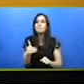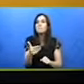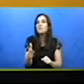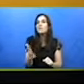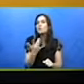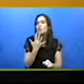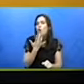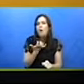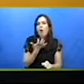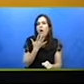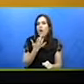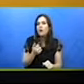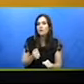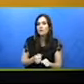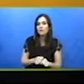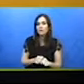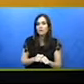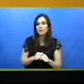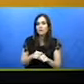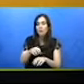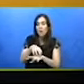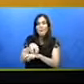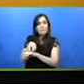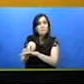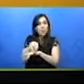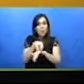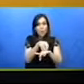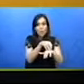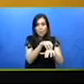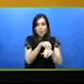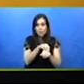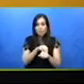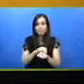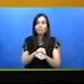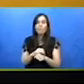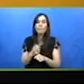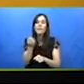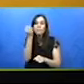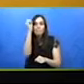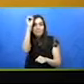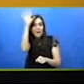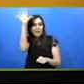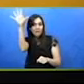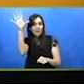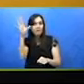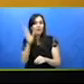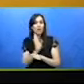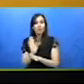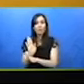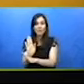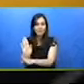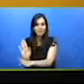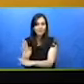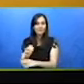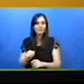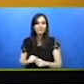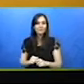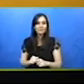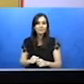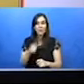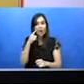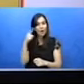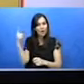coloridos, polvo, estrela do mar, baleia, tubarão. Olha que legal! E aqui vamos deixar o exemplo